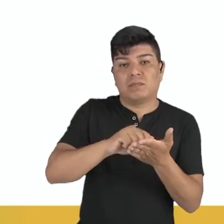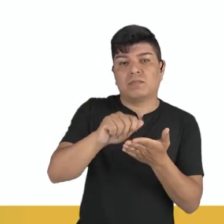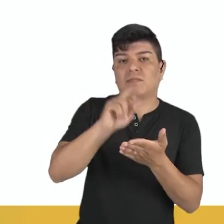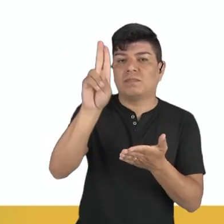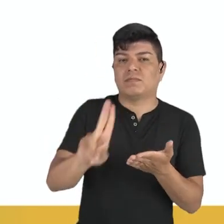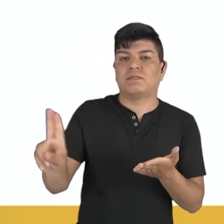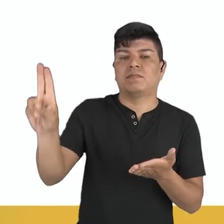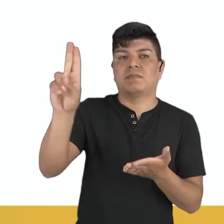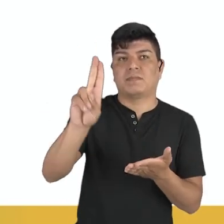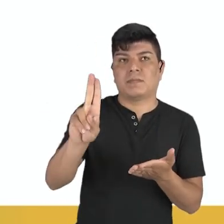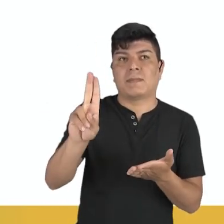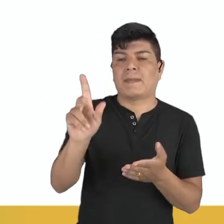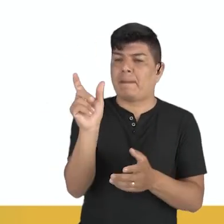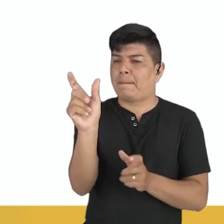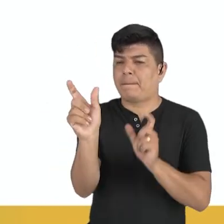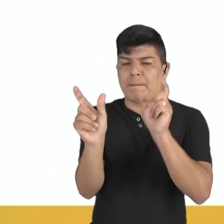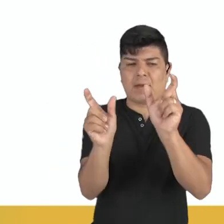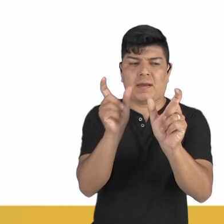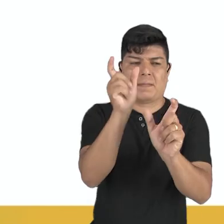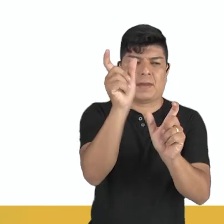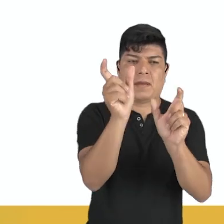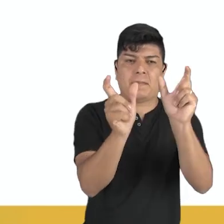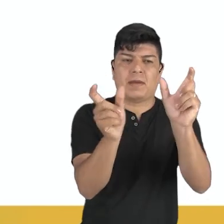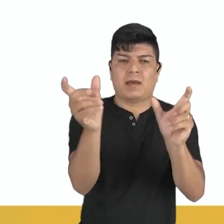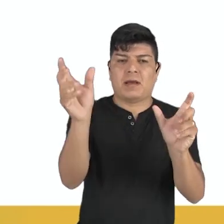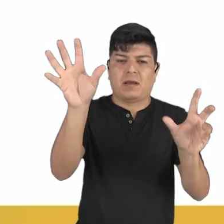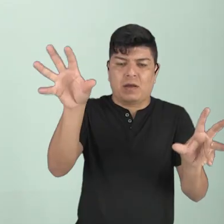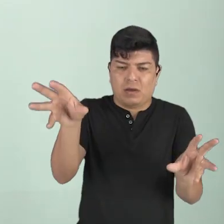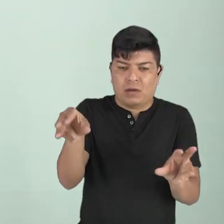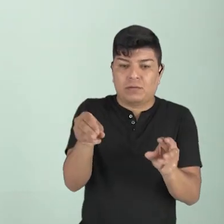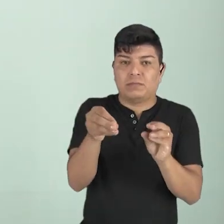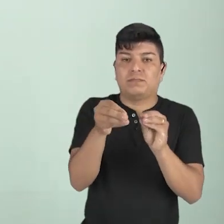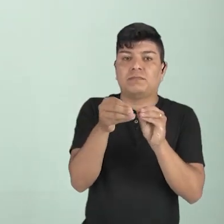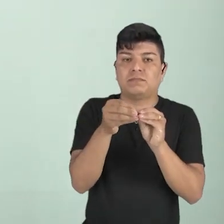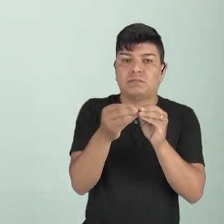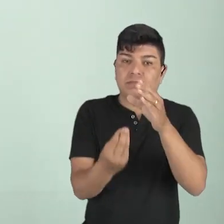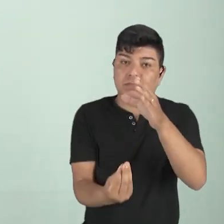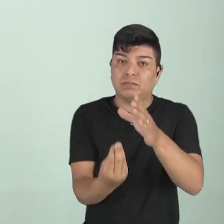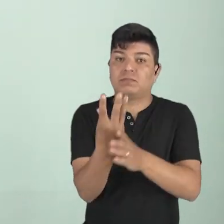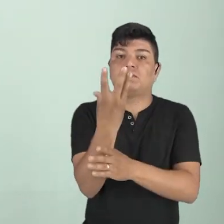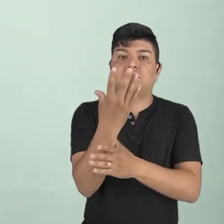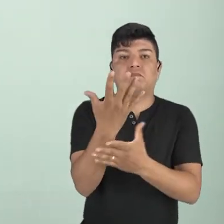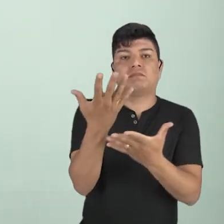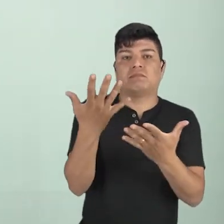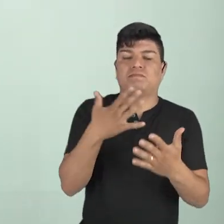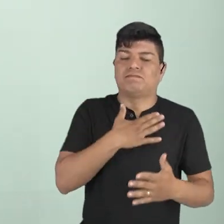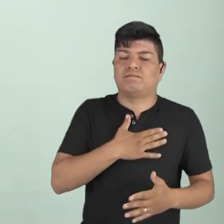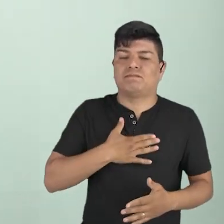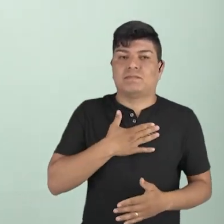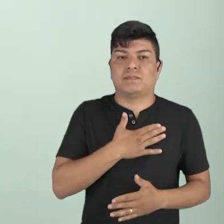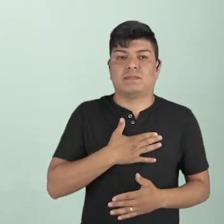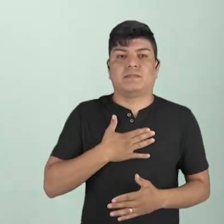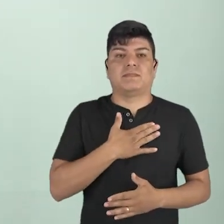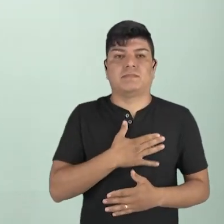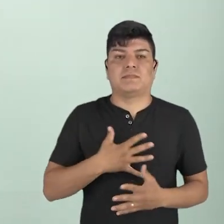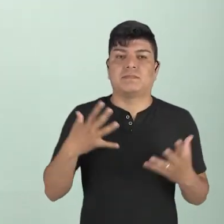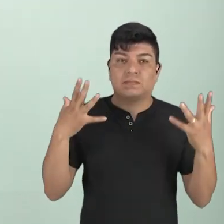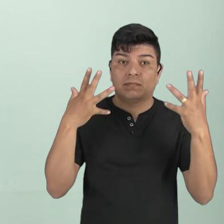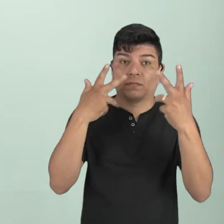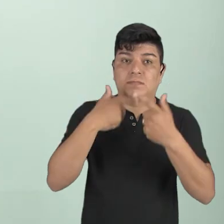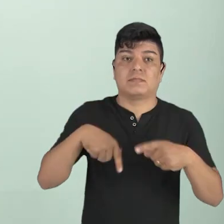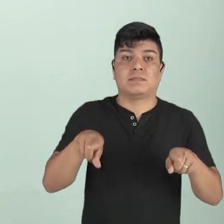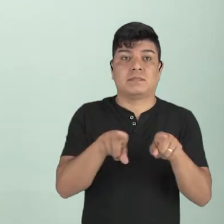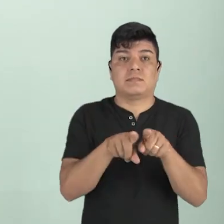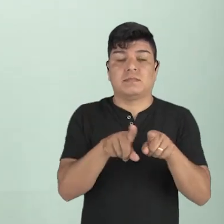usar aquelas palavras ali dentro daquele contexto para produzir algo prazeroso algo Belo